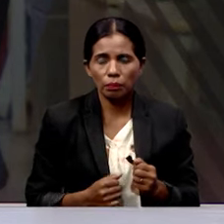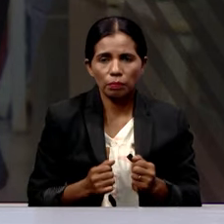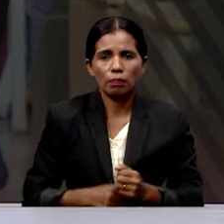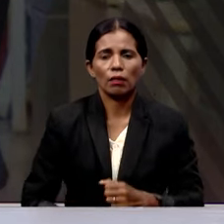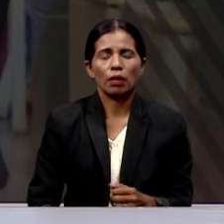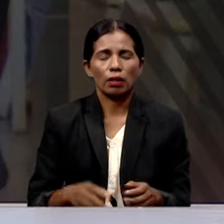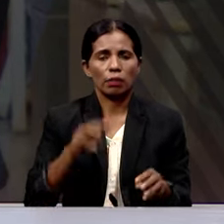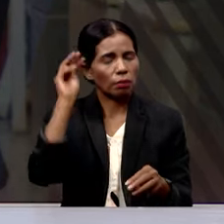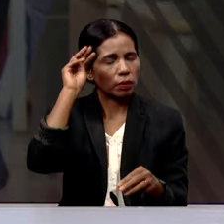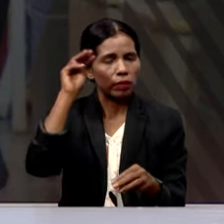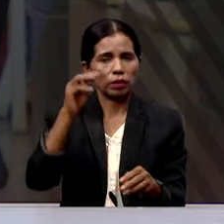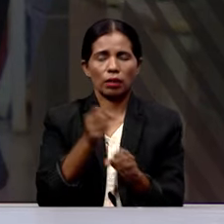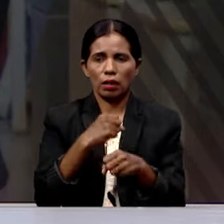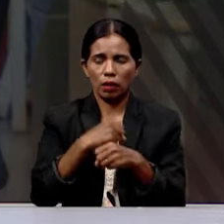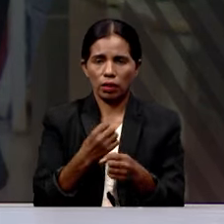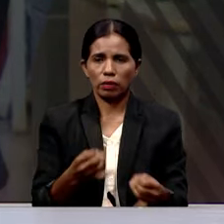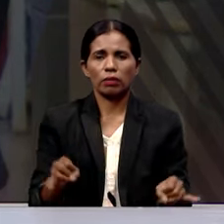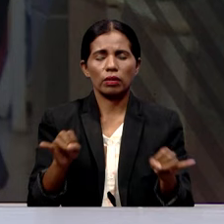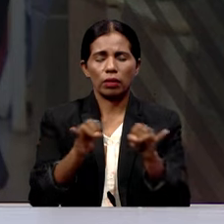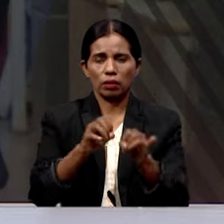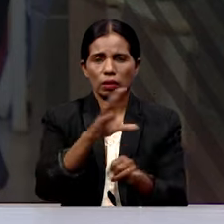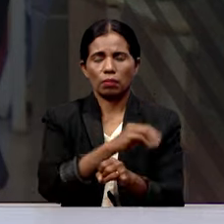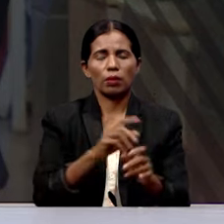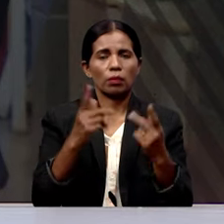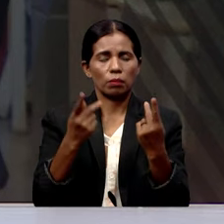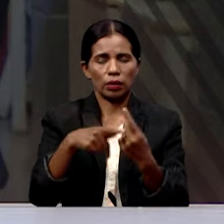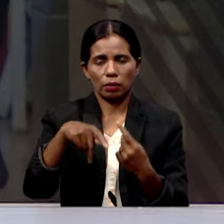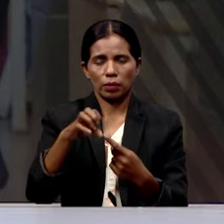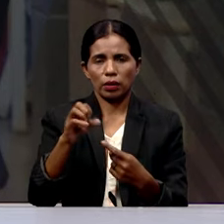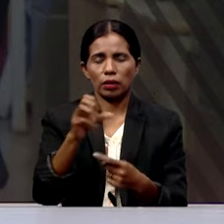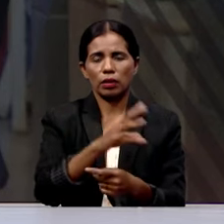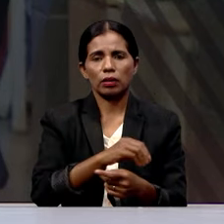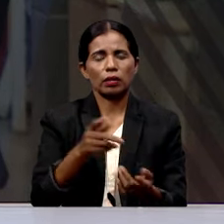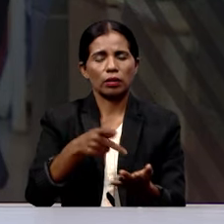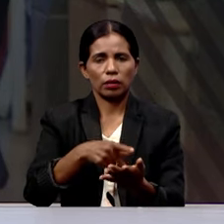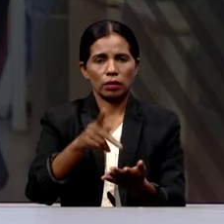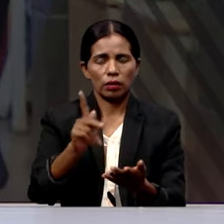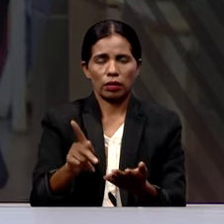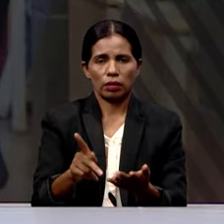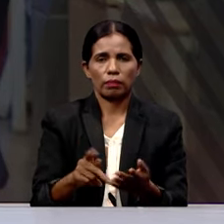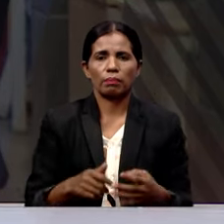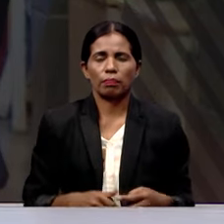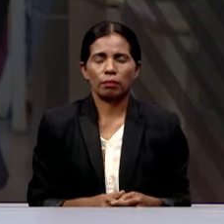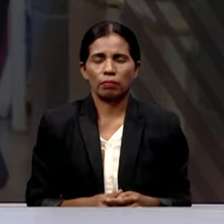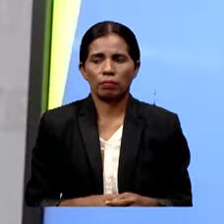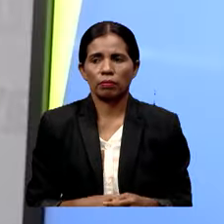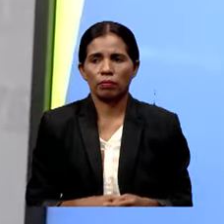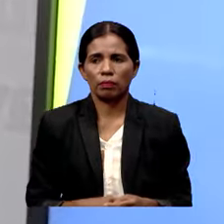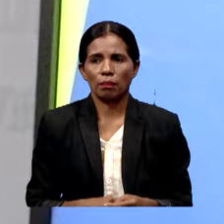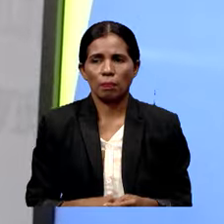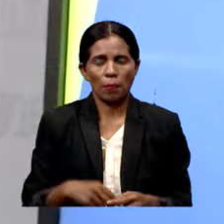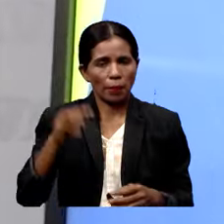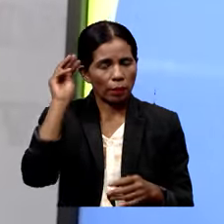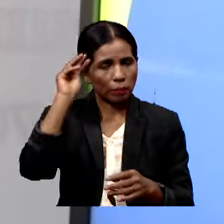Ministro do Comércio na Indústria encerra a investigação para a empresa Perissos quando a critério de venda não aplica para o comprador será. Ministro